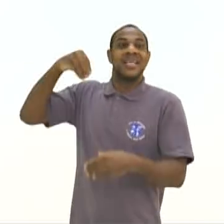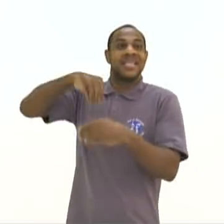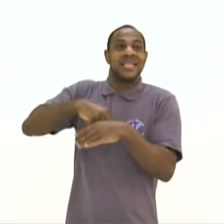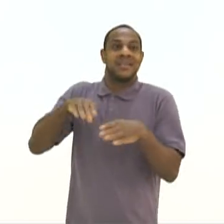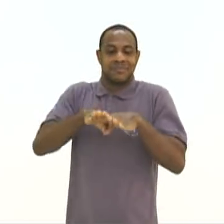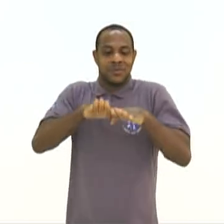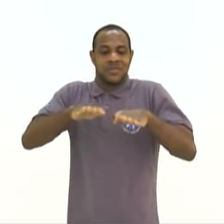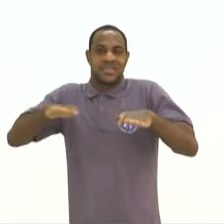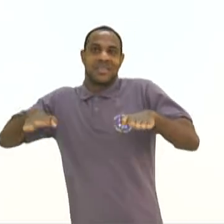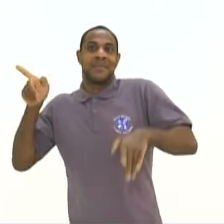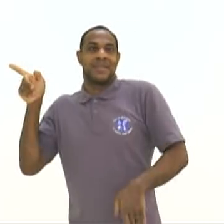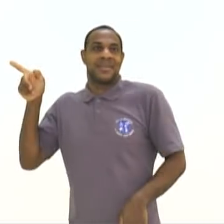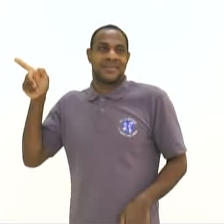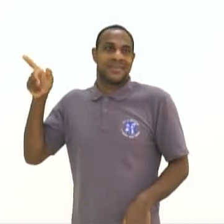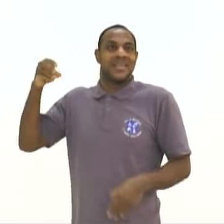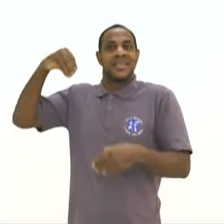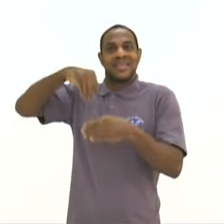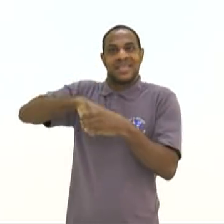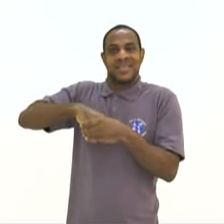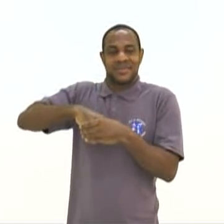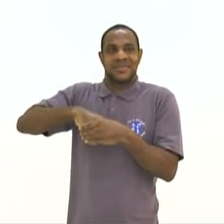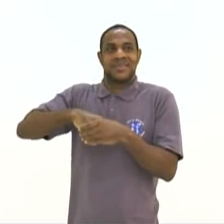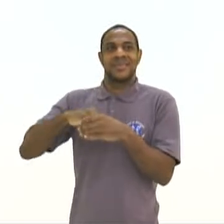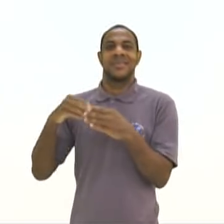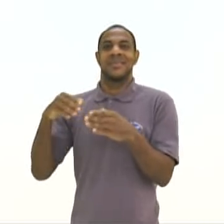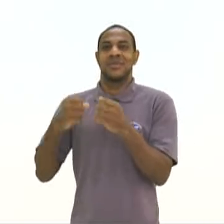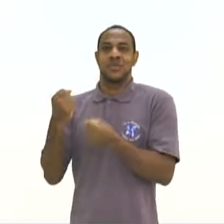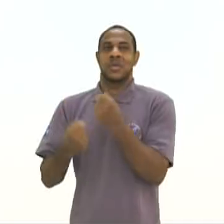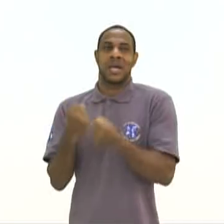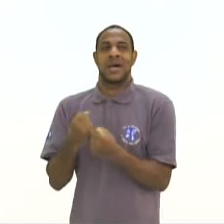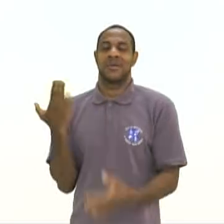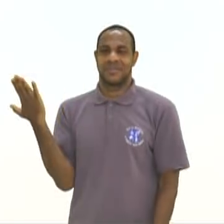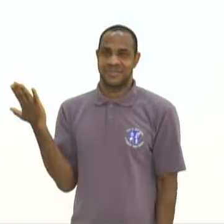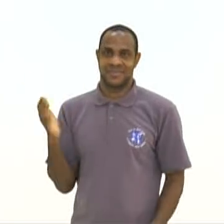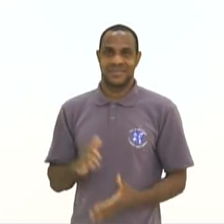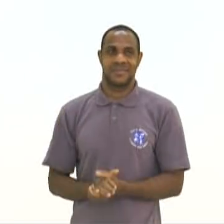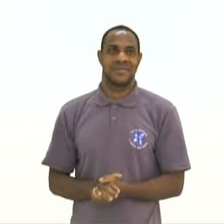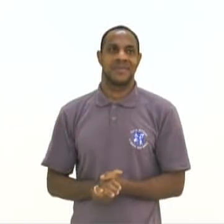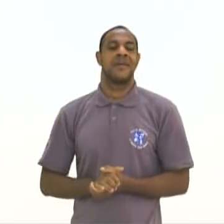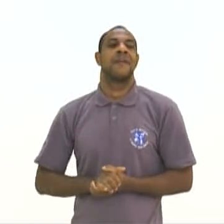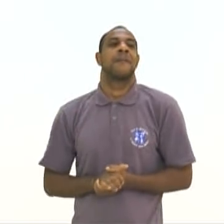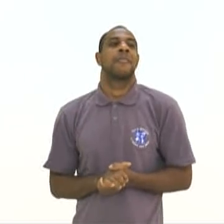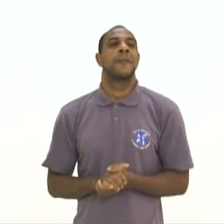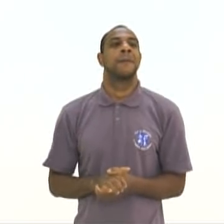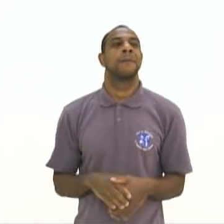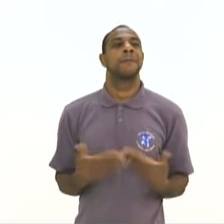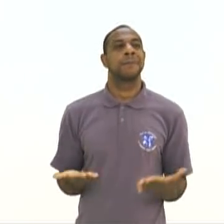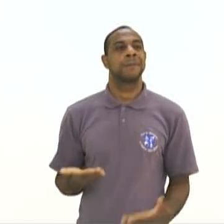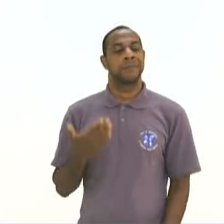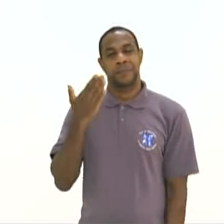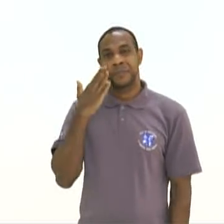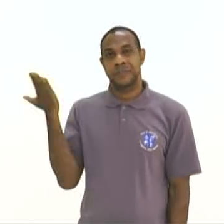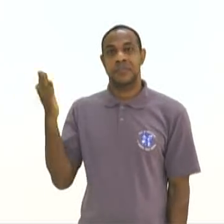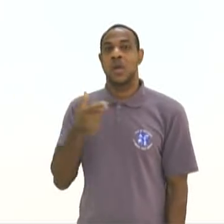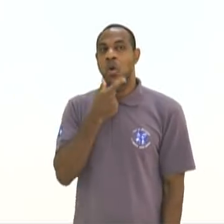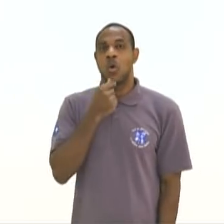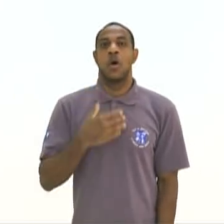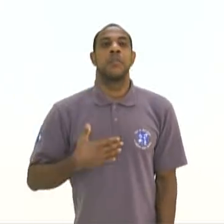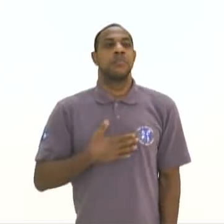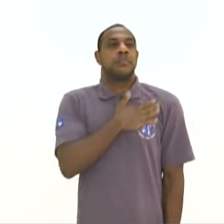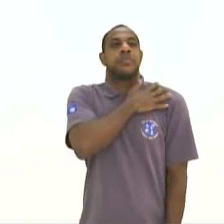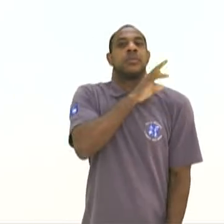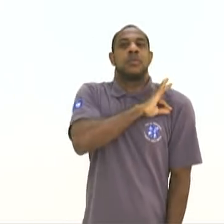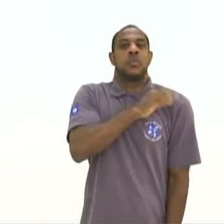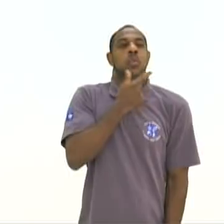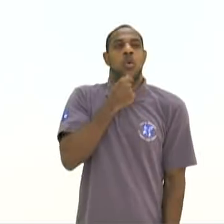estacionamento ainda do Rio Centro. Não houve o atentado em si no meio da multidão. O sargento Guilherme do Rosário morreu